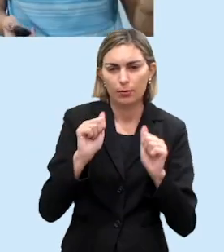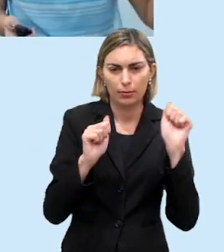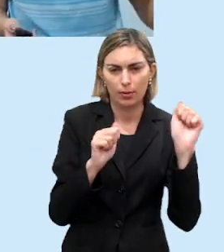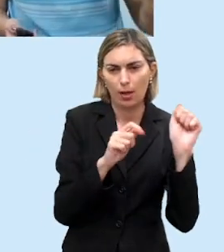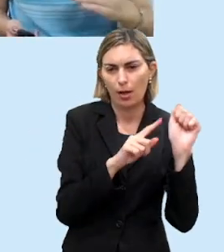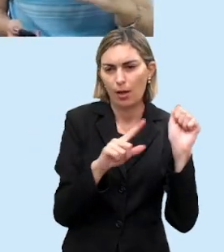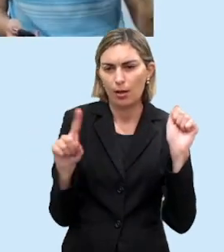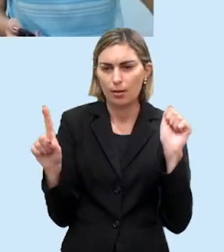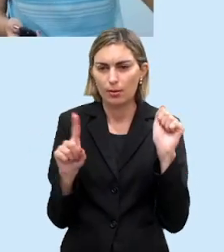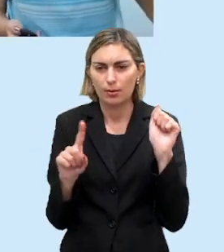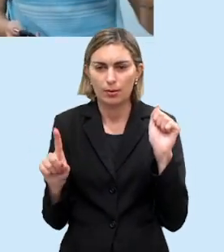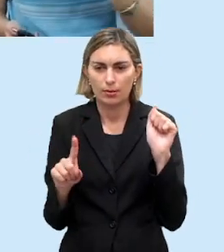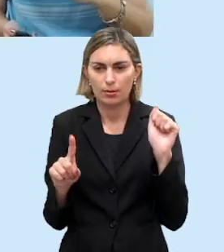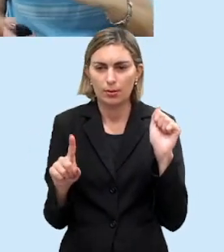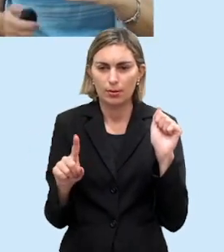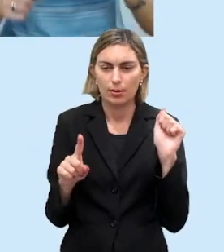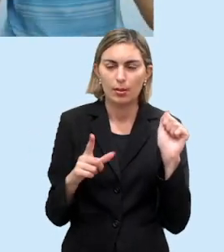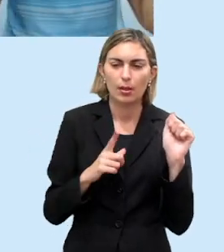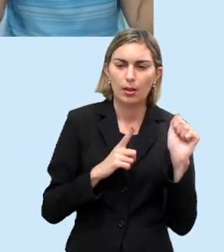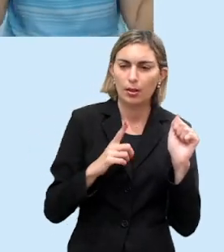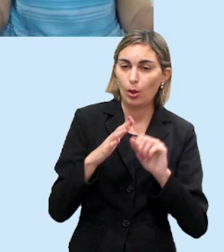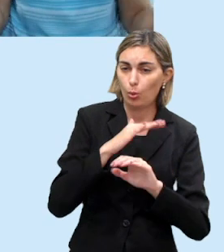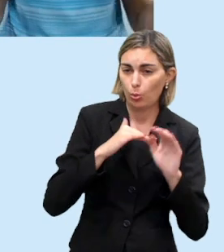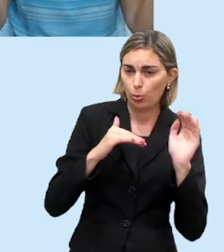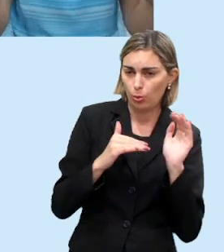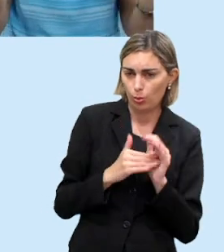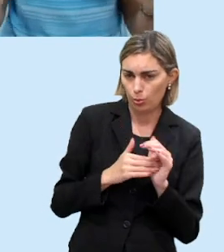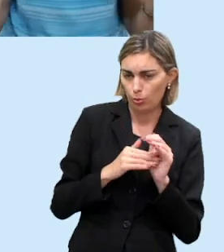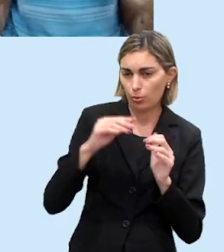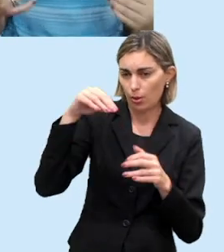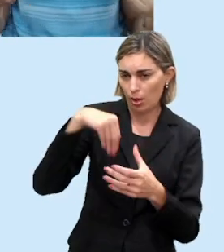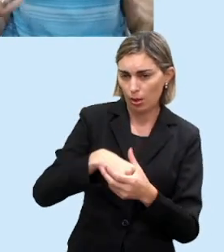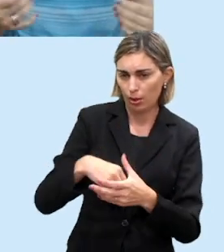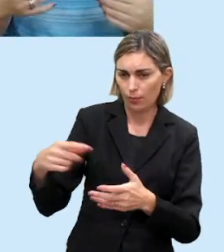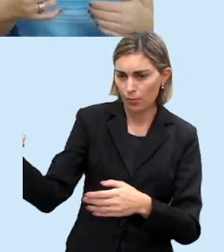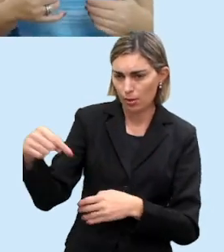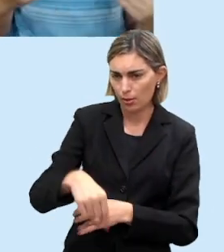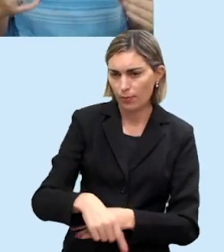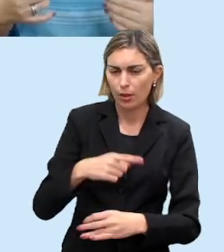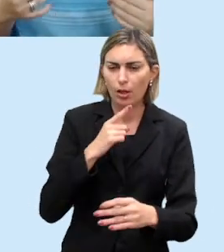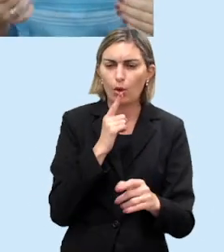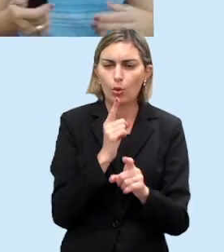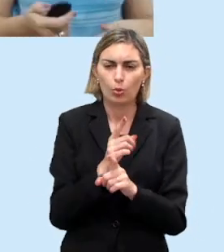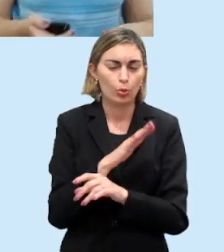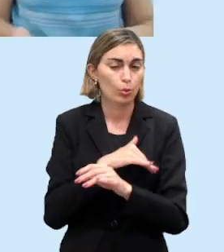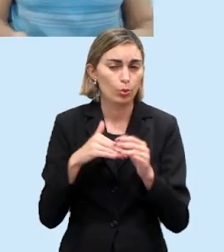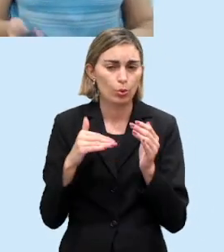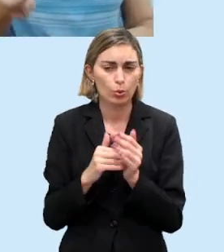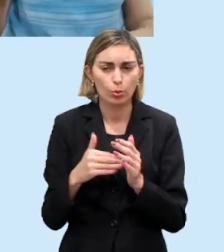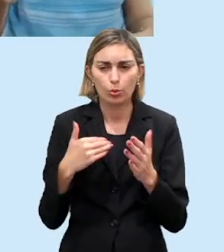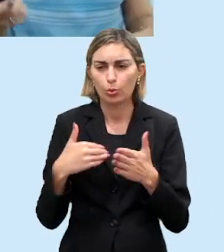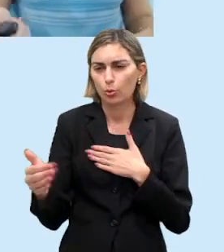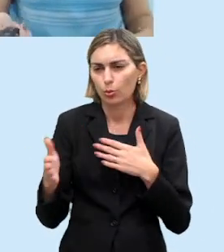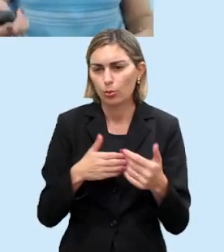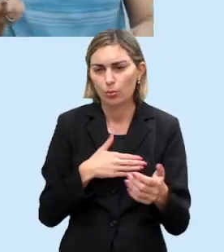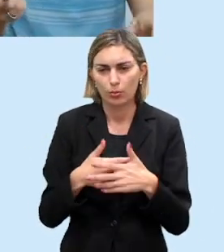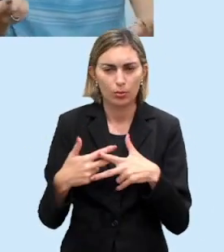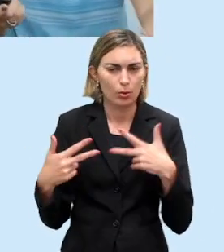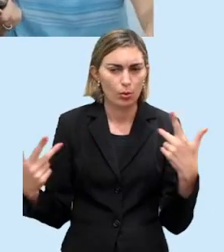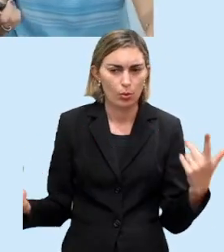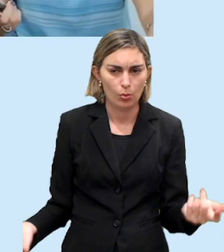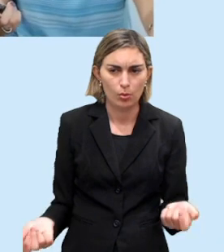não é? Ou seja, eu tenho tudo aqui no Amazon, você vem, você vai encontrar tudo e qualquer coisa